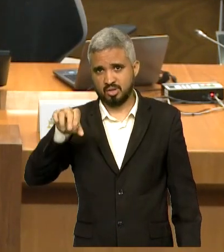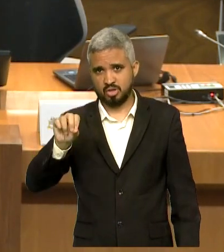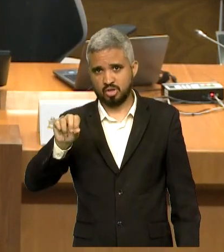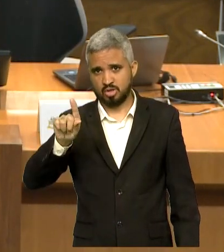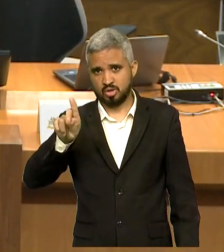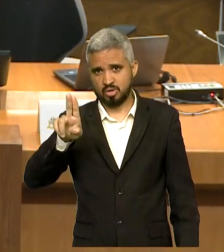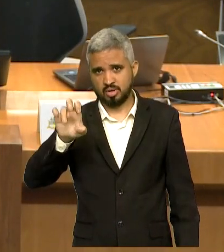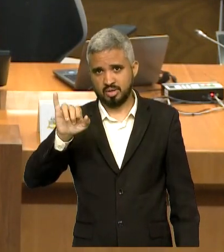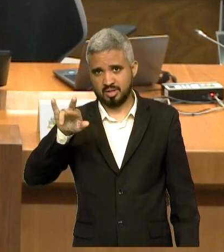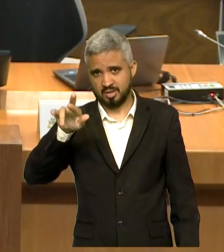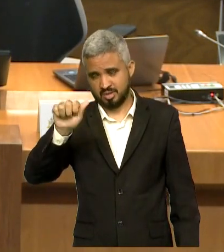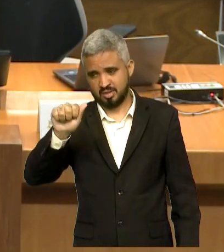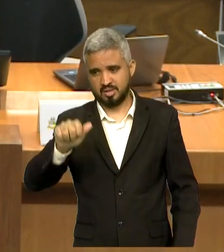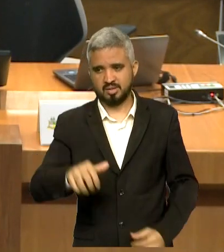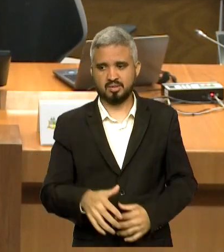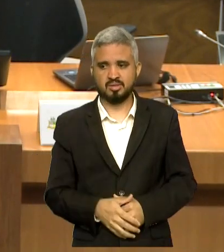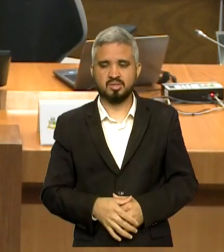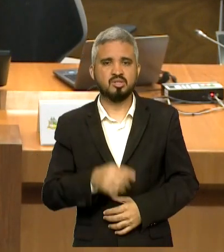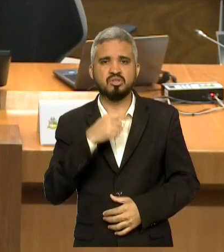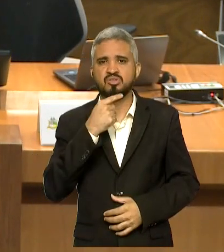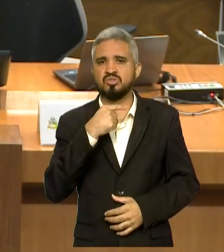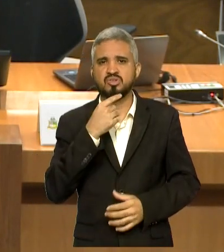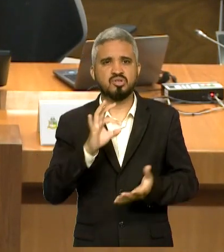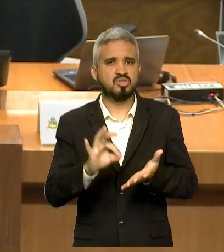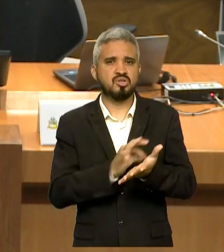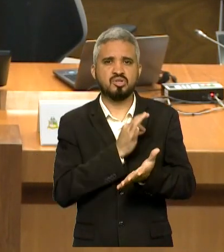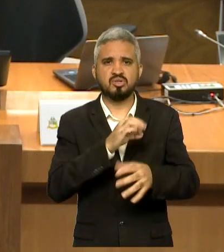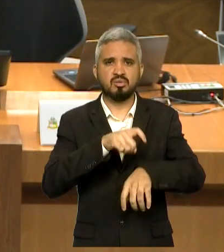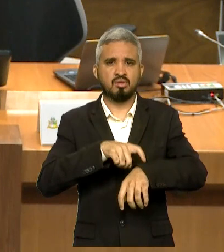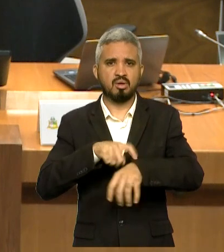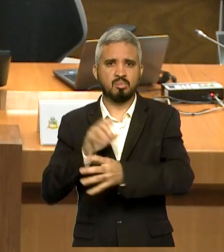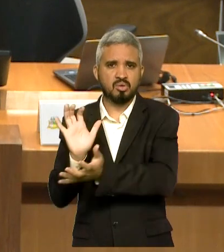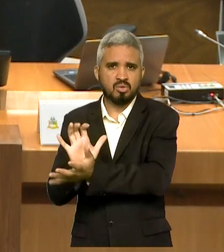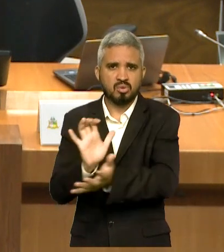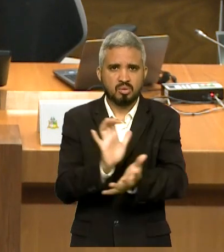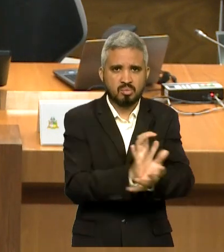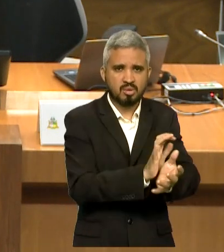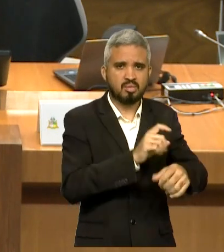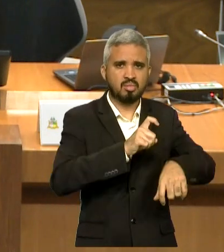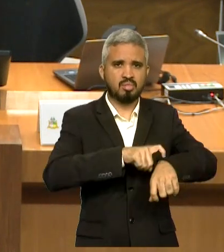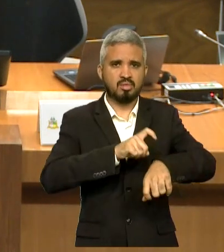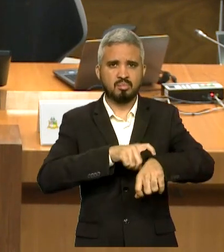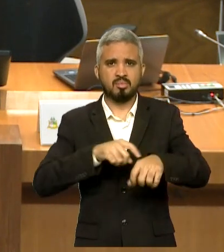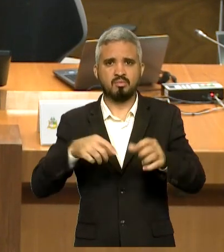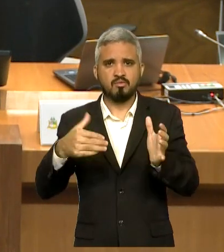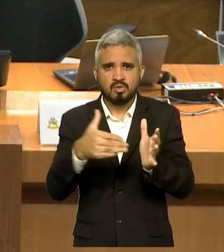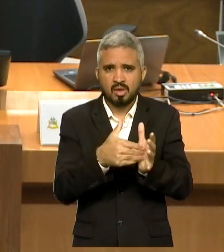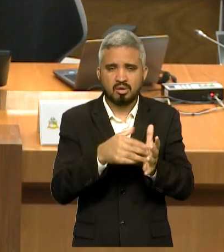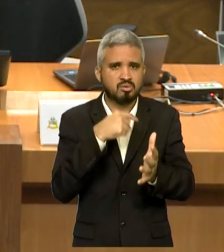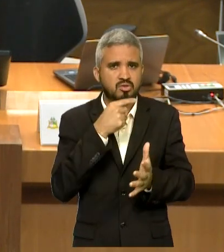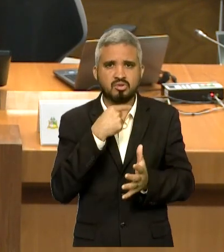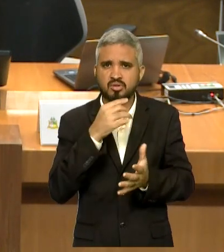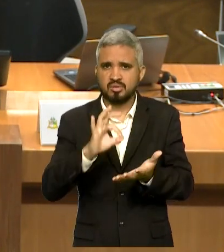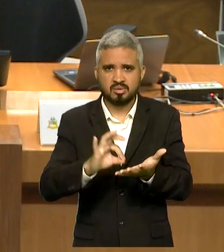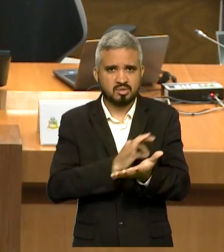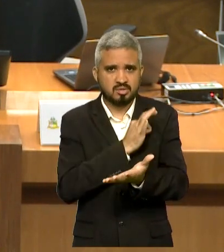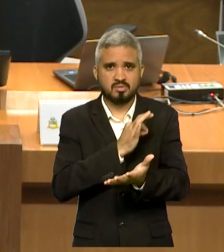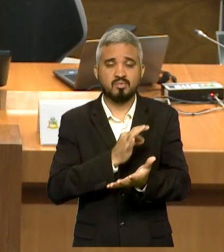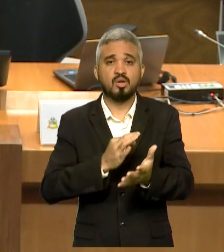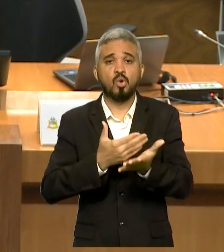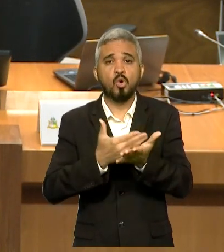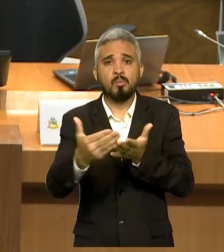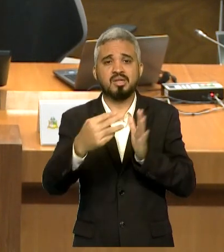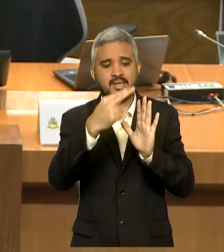mais oradores inscritos no tempo dos blocos, nem há oradores inscritos no expediente final. Passemos à leitura da inclusão